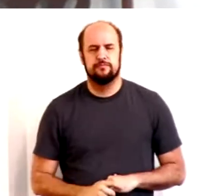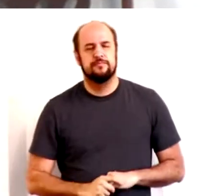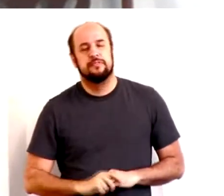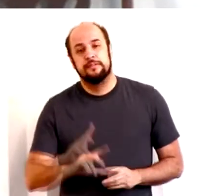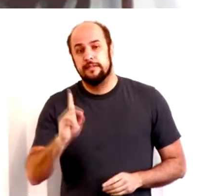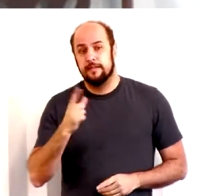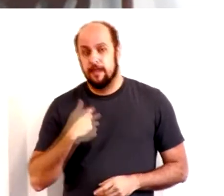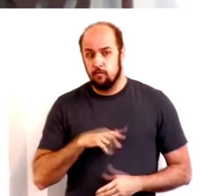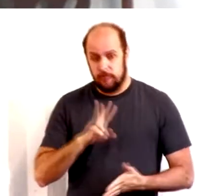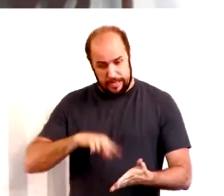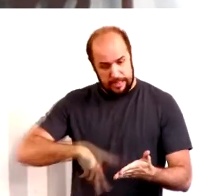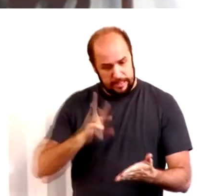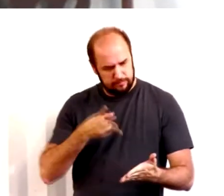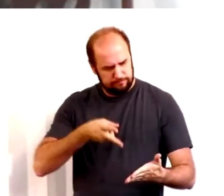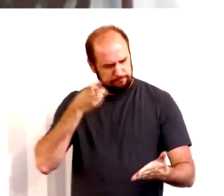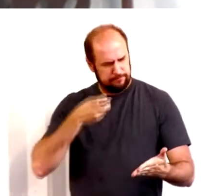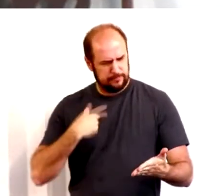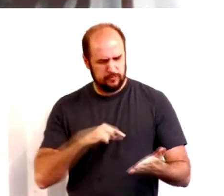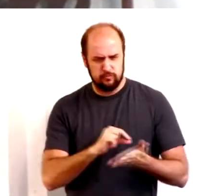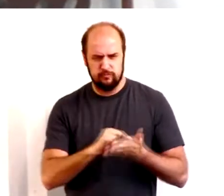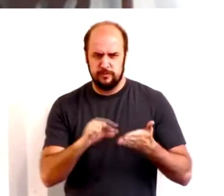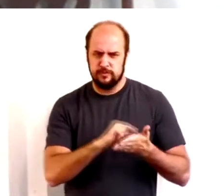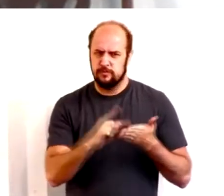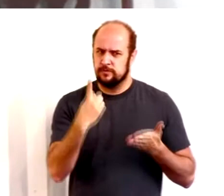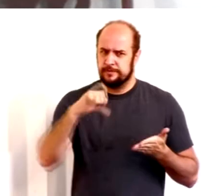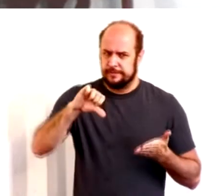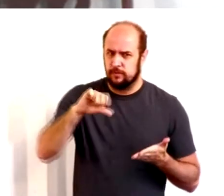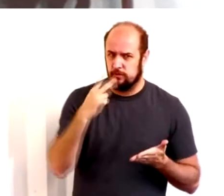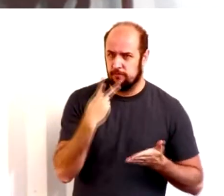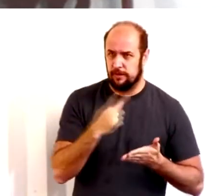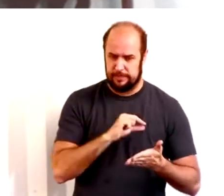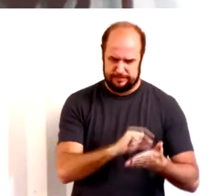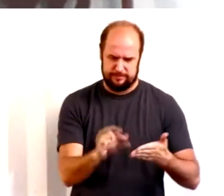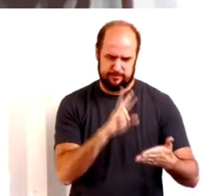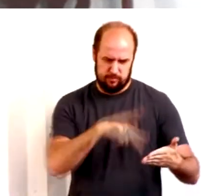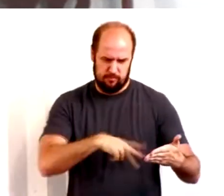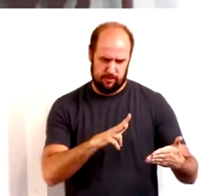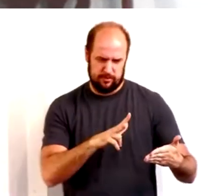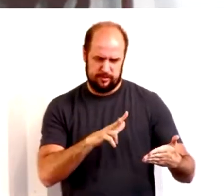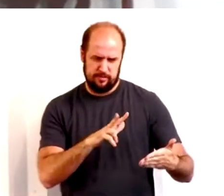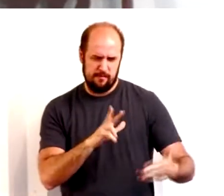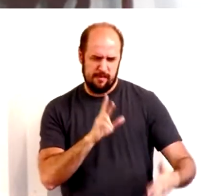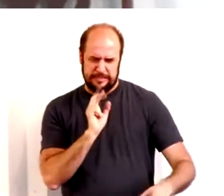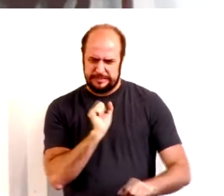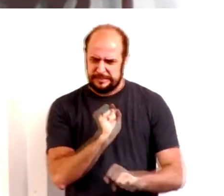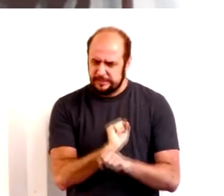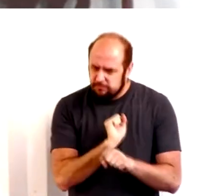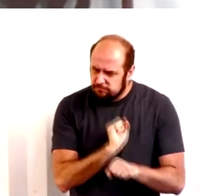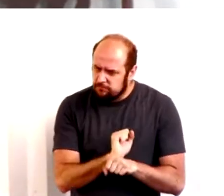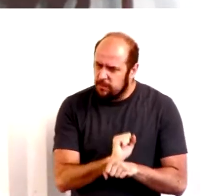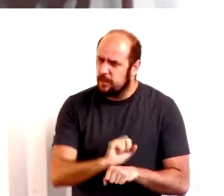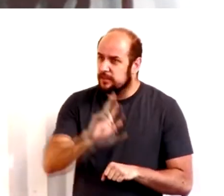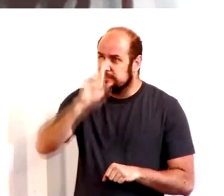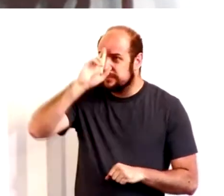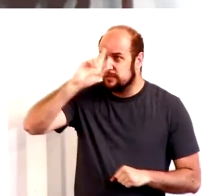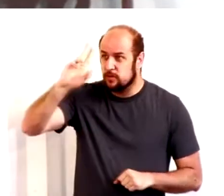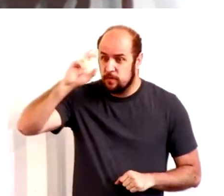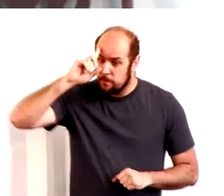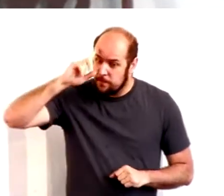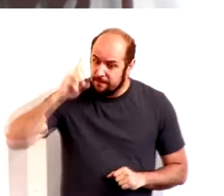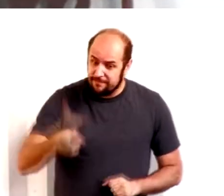é o início do versículo 19. Ele diz: espero, porém, no Senhor Jesus,